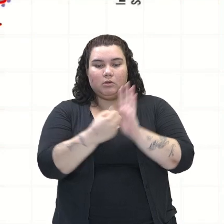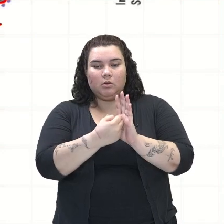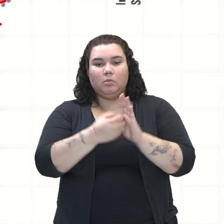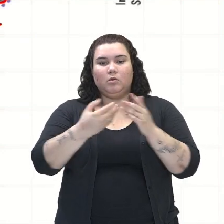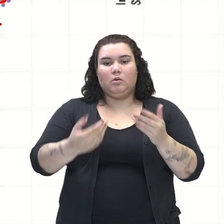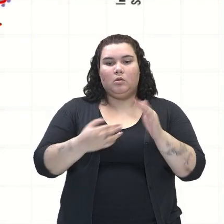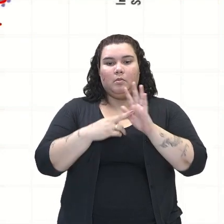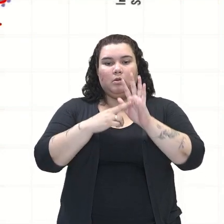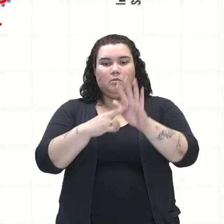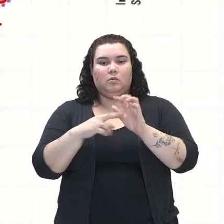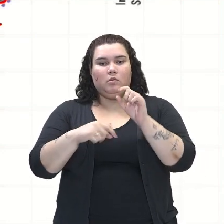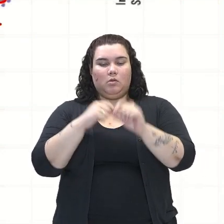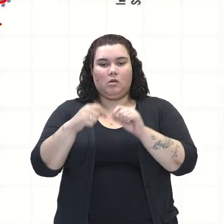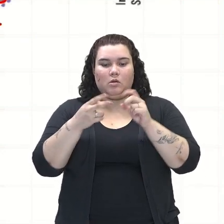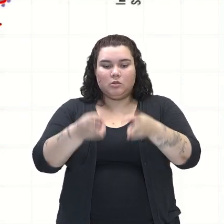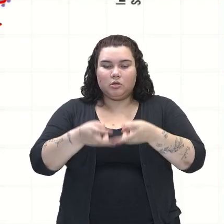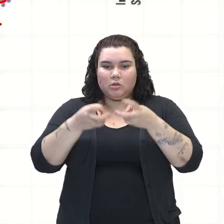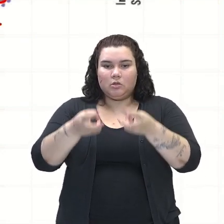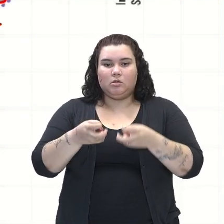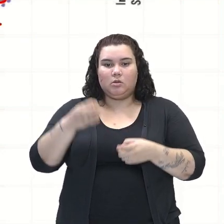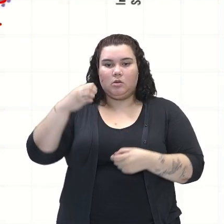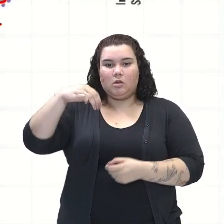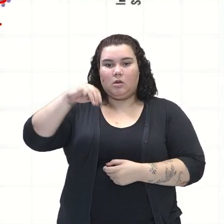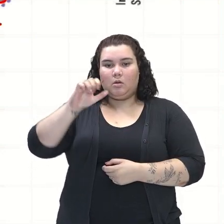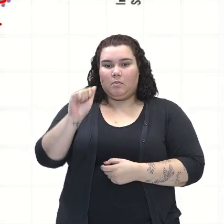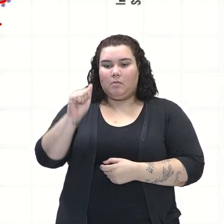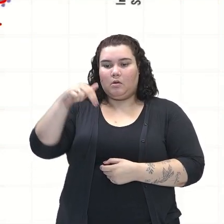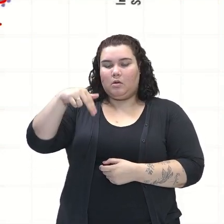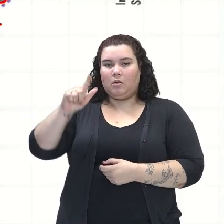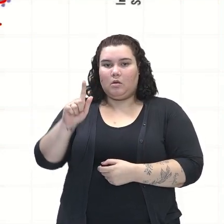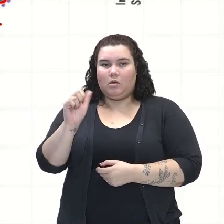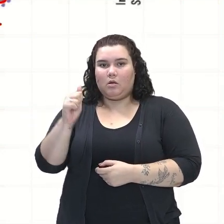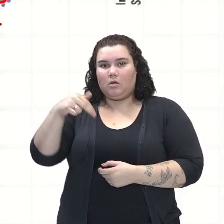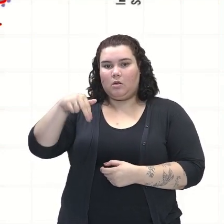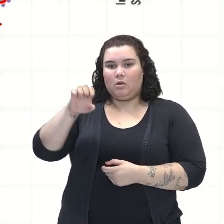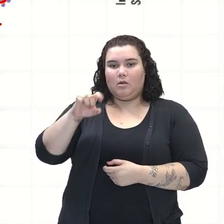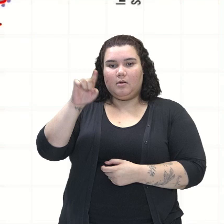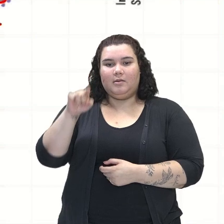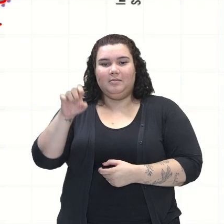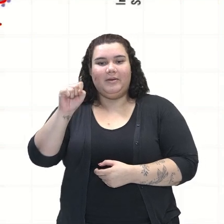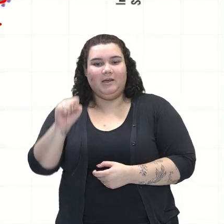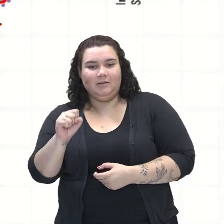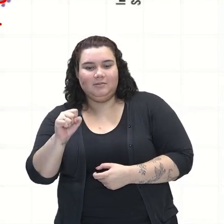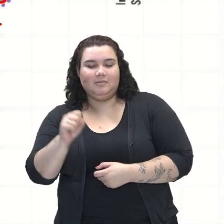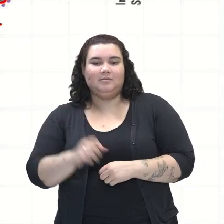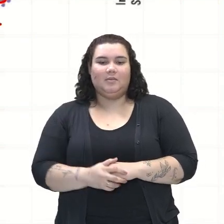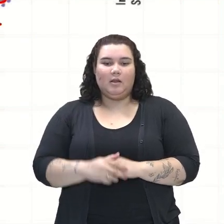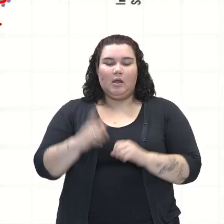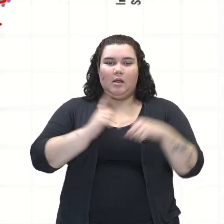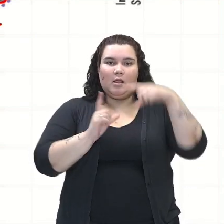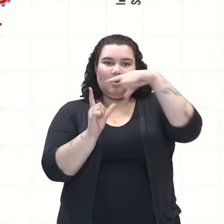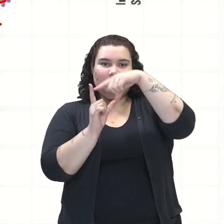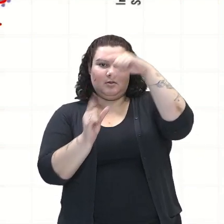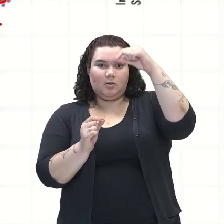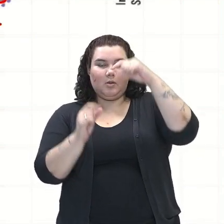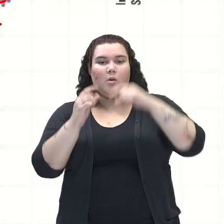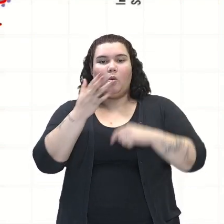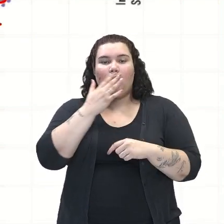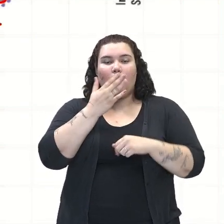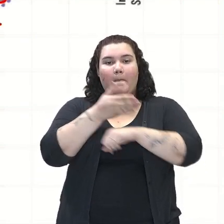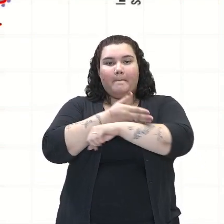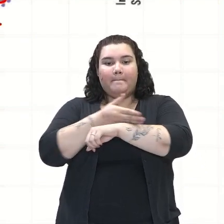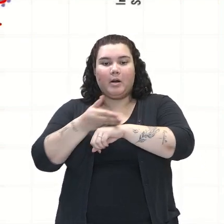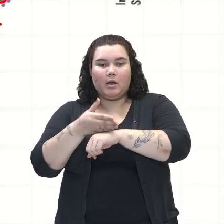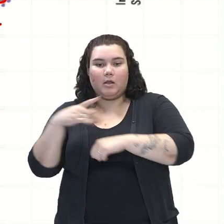representam ali a extração de manganês, certo? E os diamantes são esses losangos aqui na cor branca. Temos